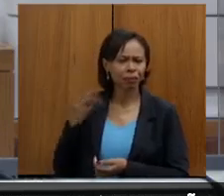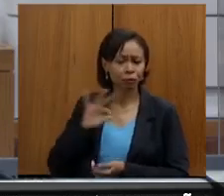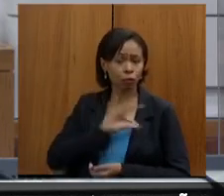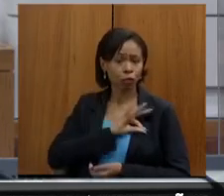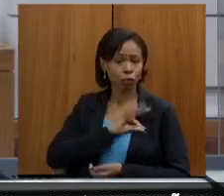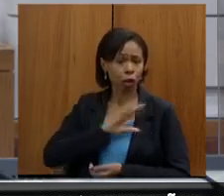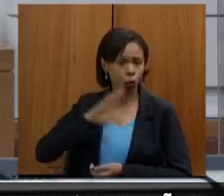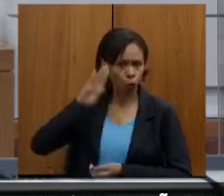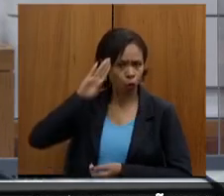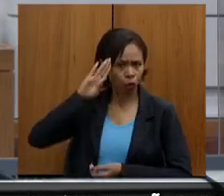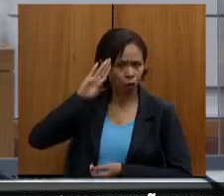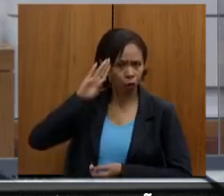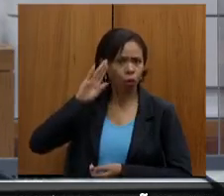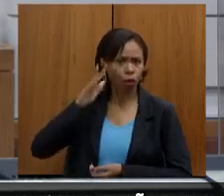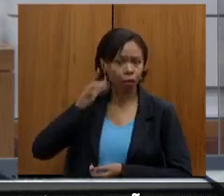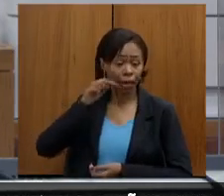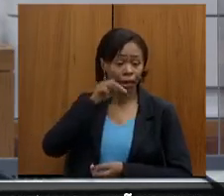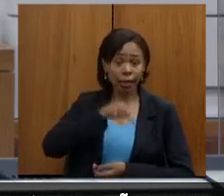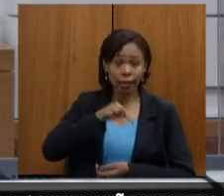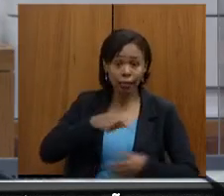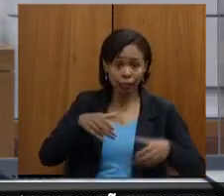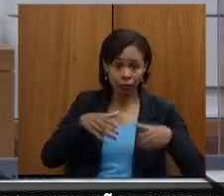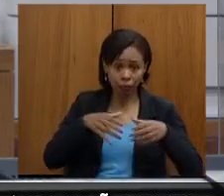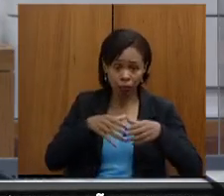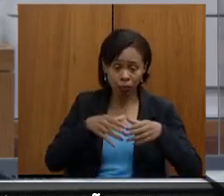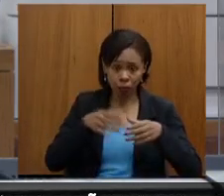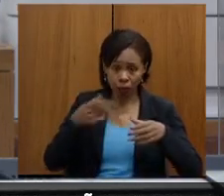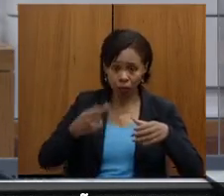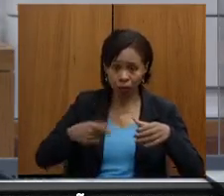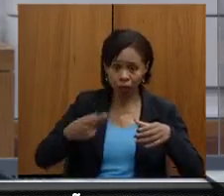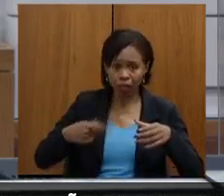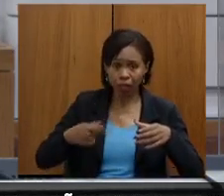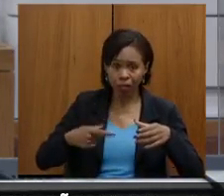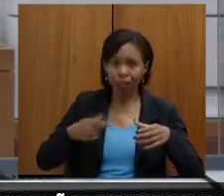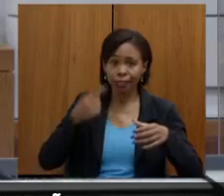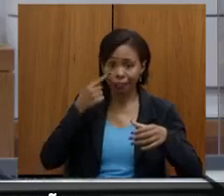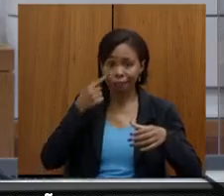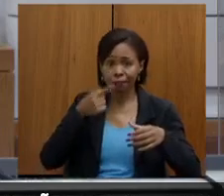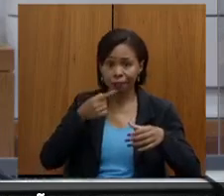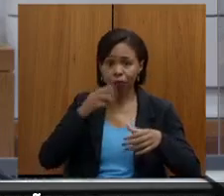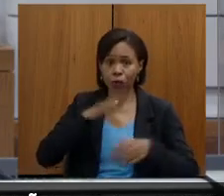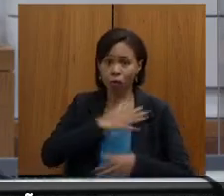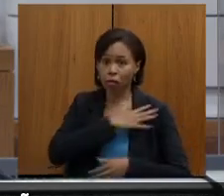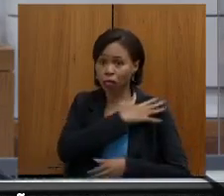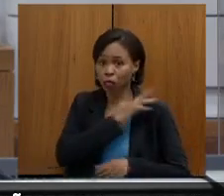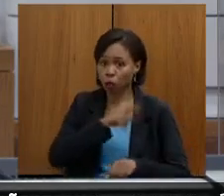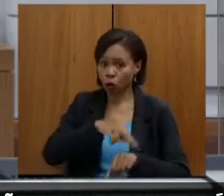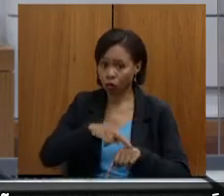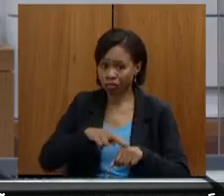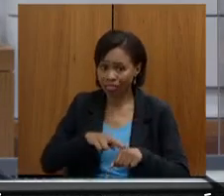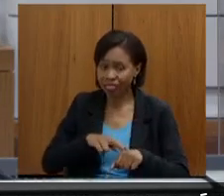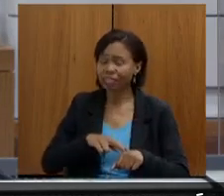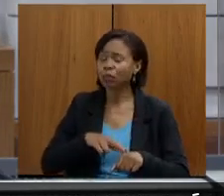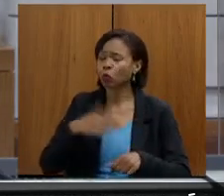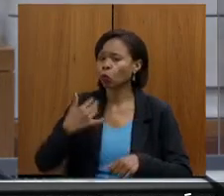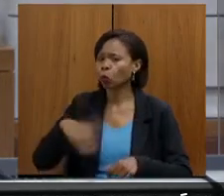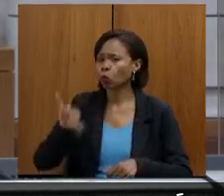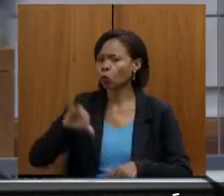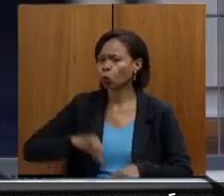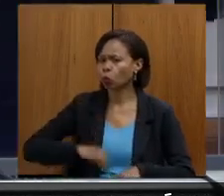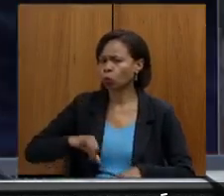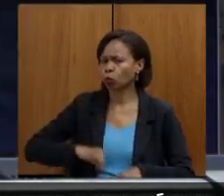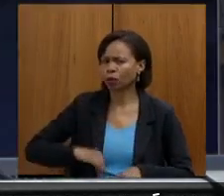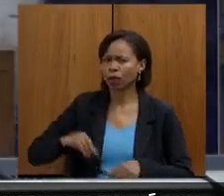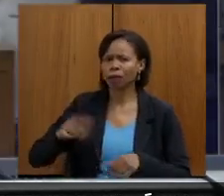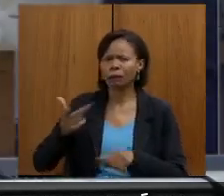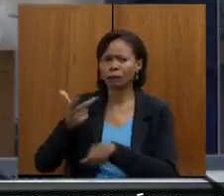Militar essa comissão e esse nosso Líder sofrer muito e o tempo todo vídeos contra